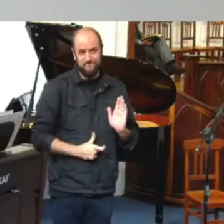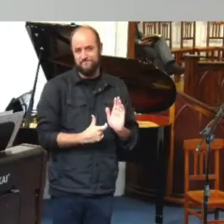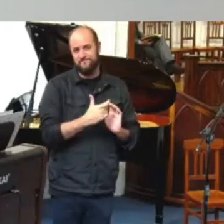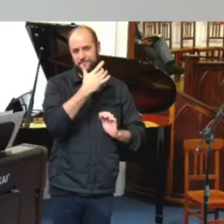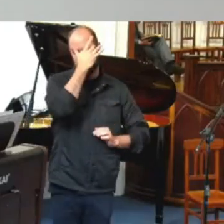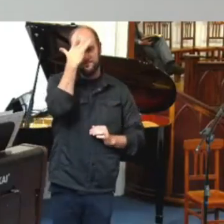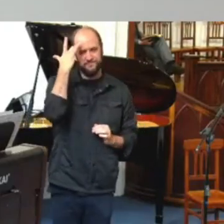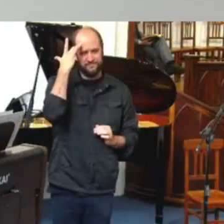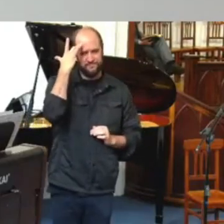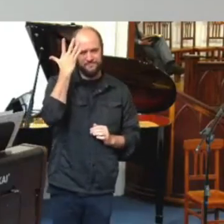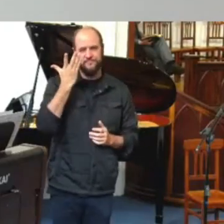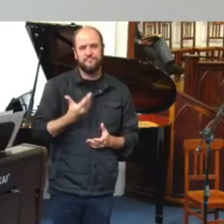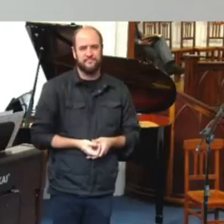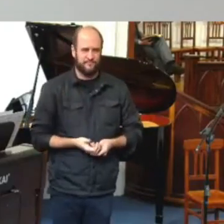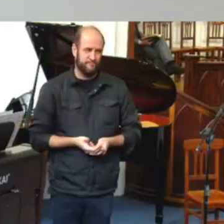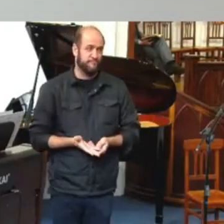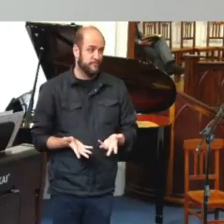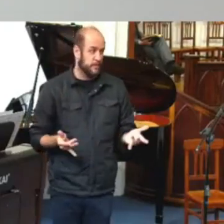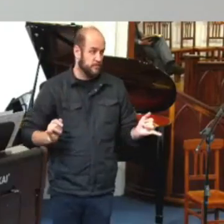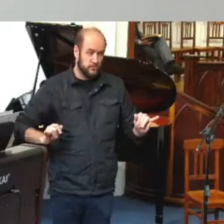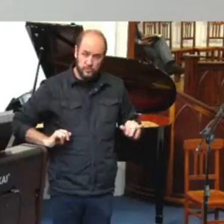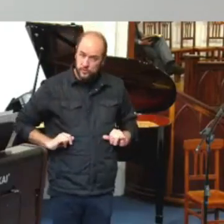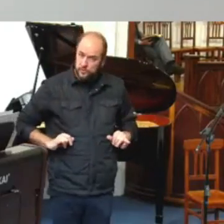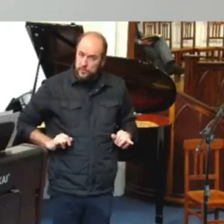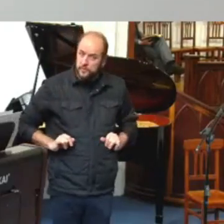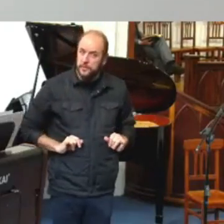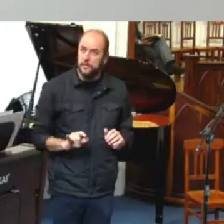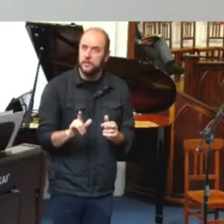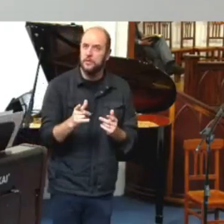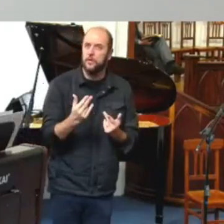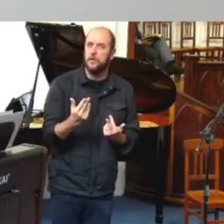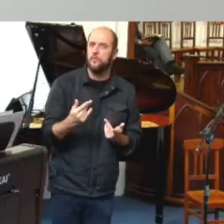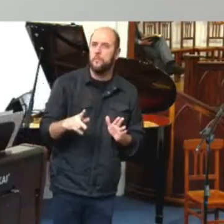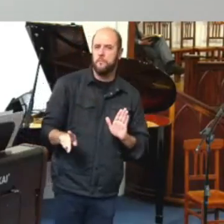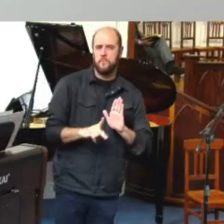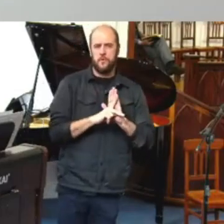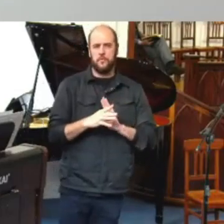O sofrimento está para nós como uma realidade existencial.